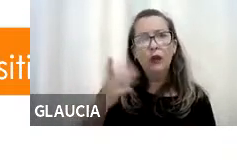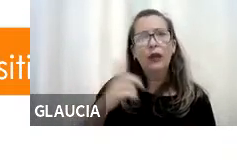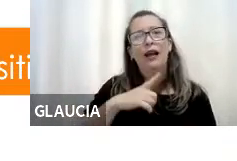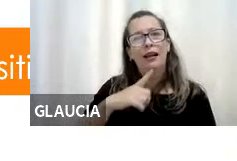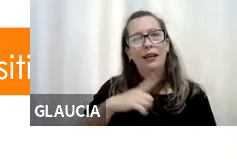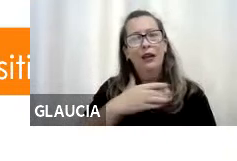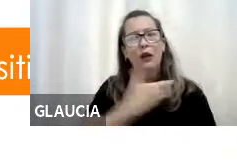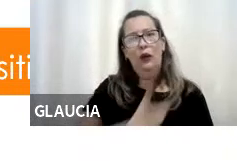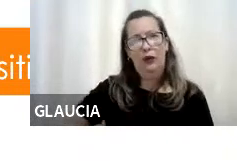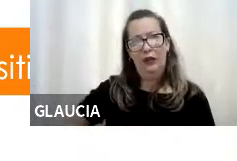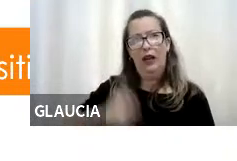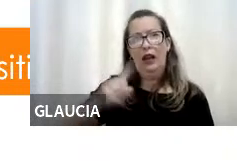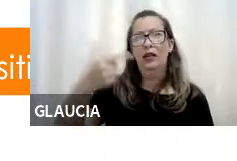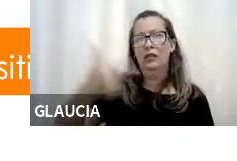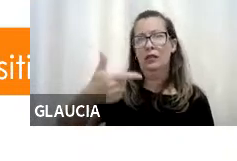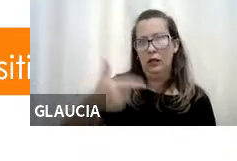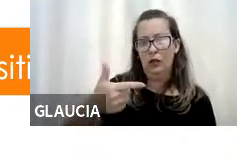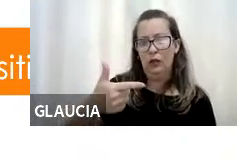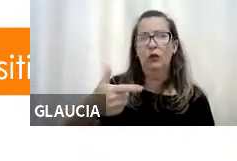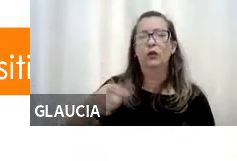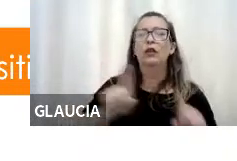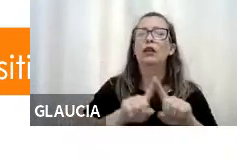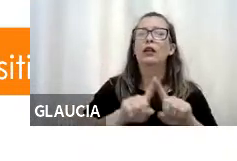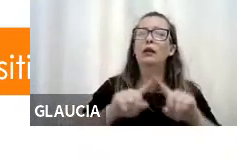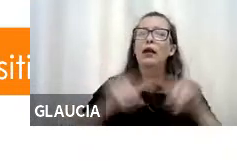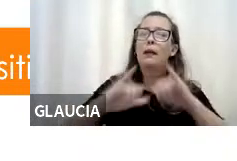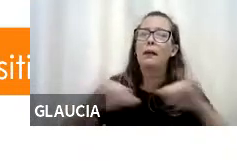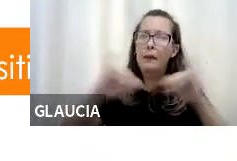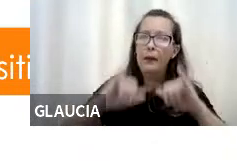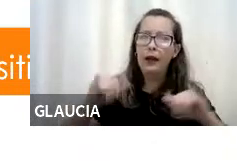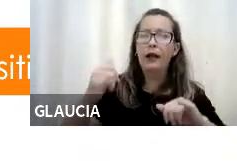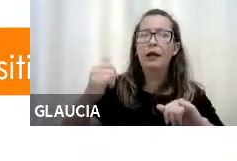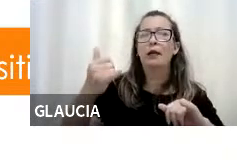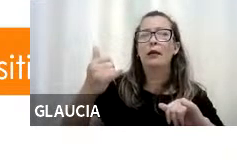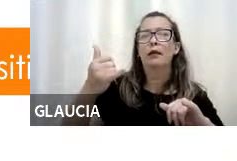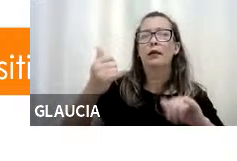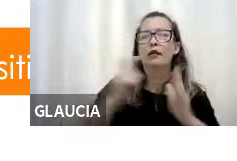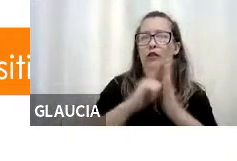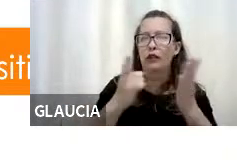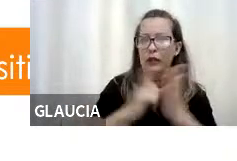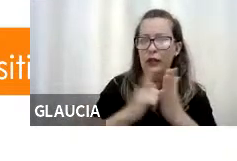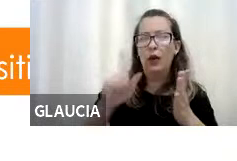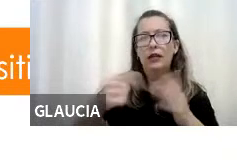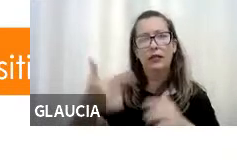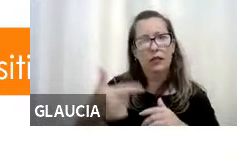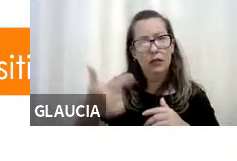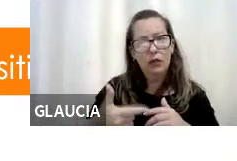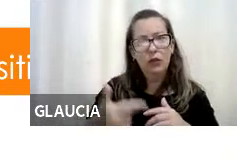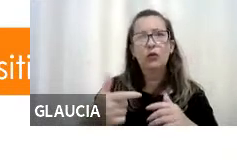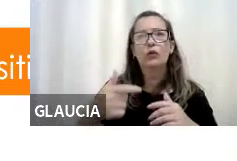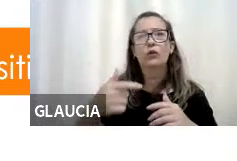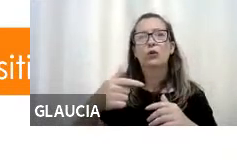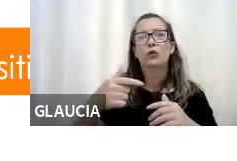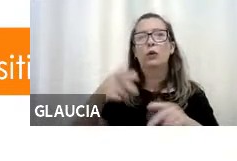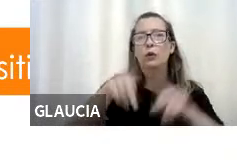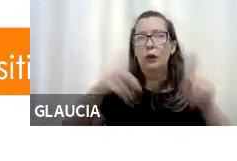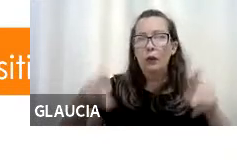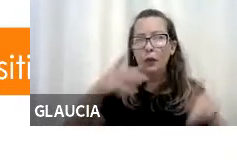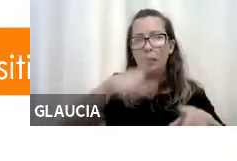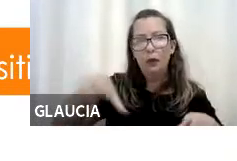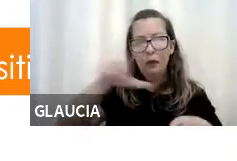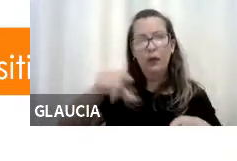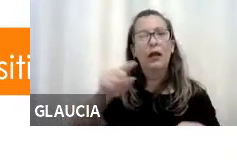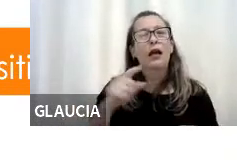governo, a imprensa em segundo, público geral 81%, a imprensa está em segundo lugar com